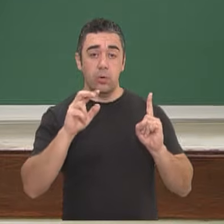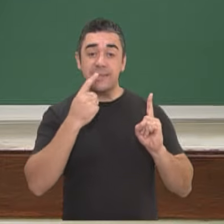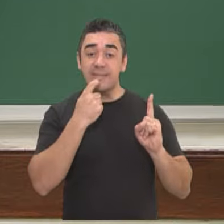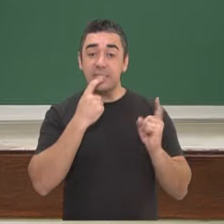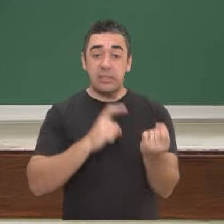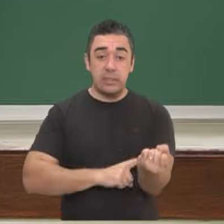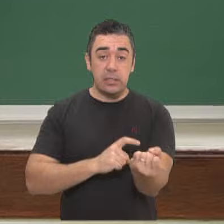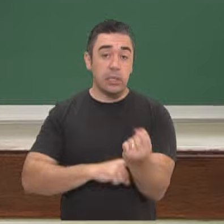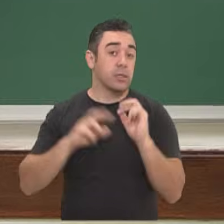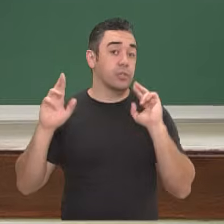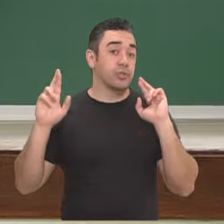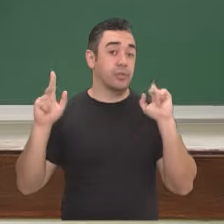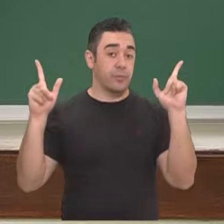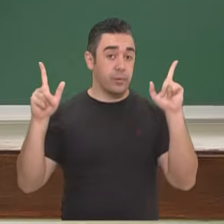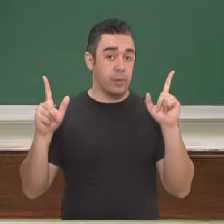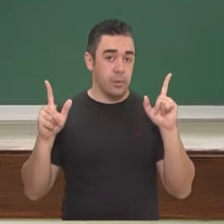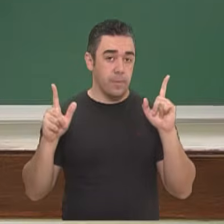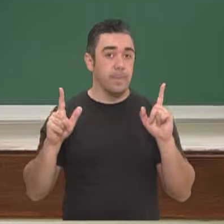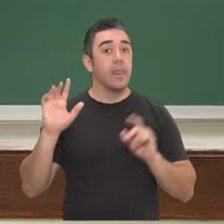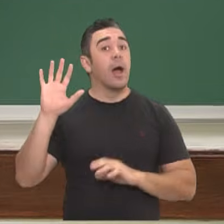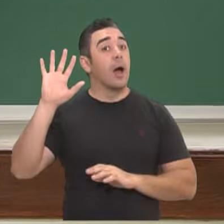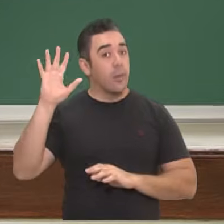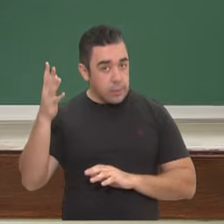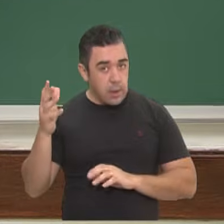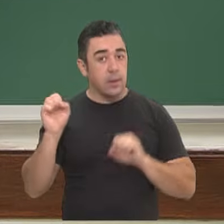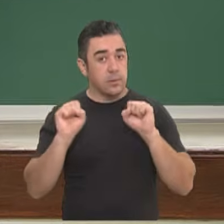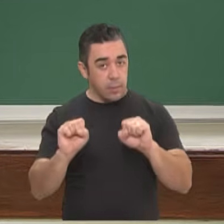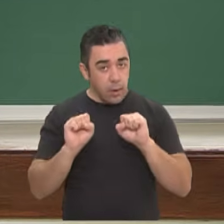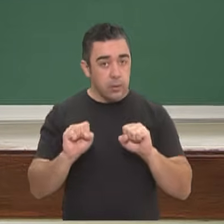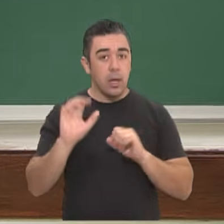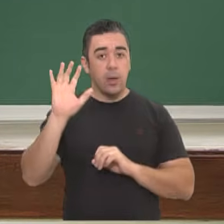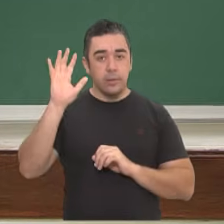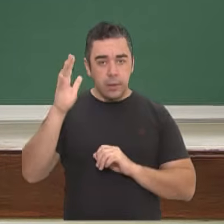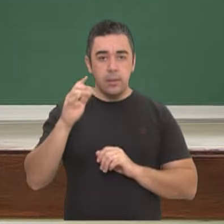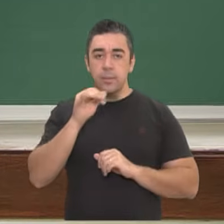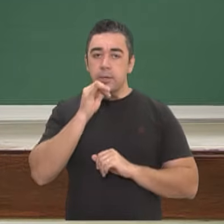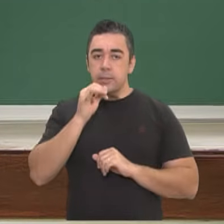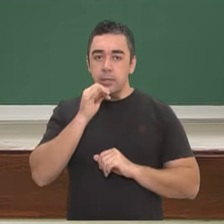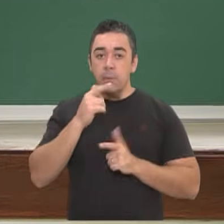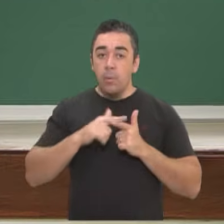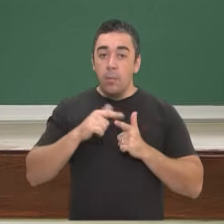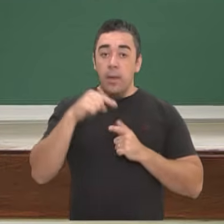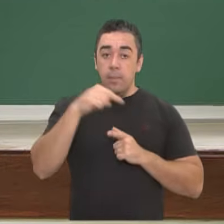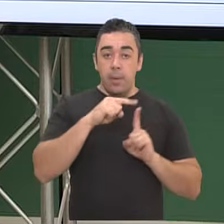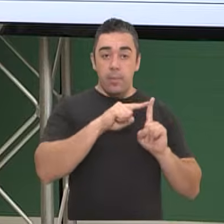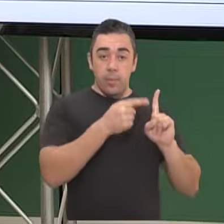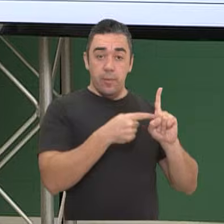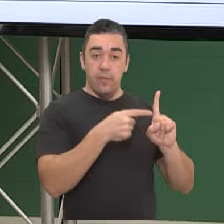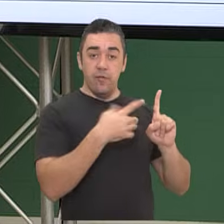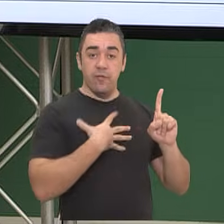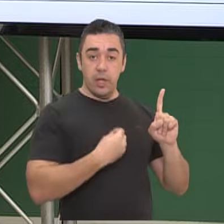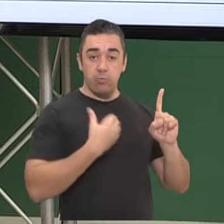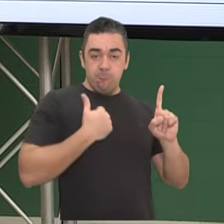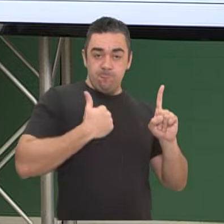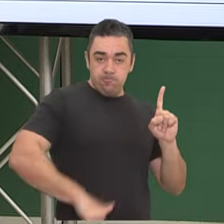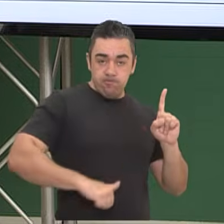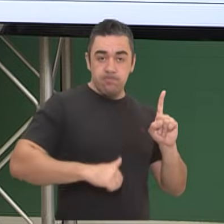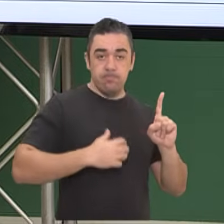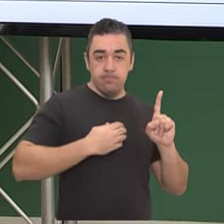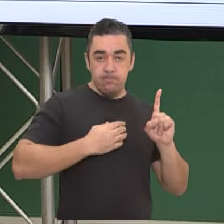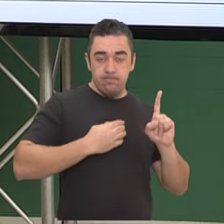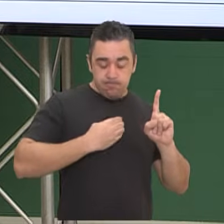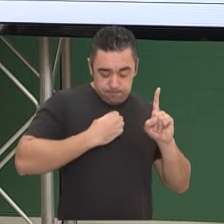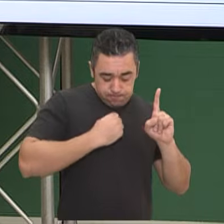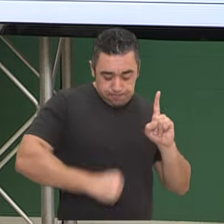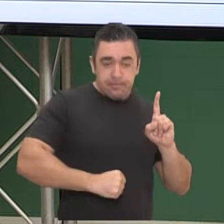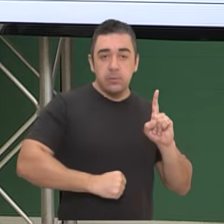isso acontece, que é muito comum, aí sim pode ser, né, um agravante ali para o bebê. Então vamos explicar um pouquinho melhor o que é